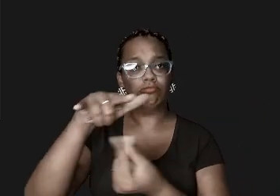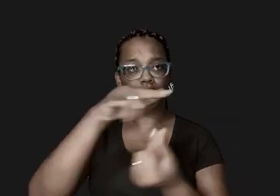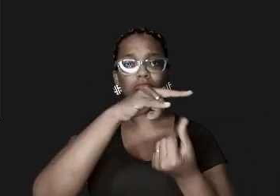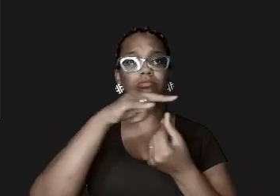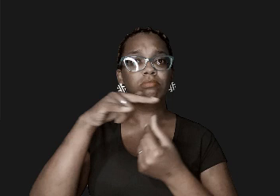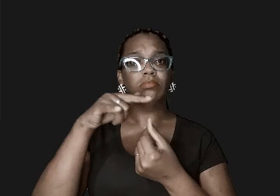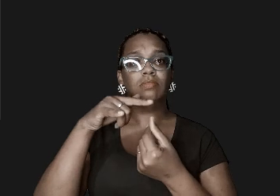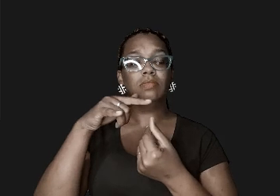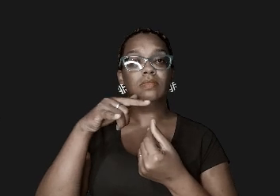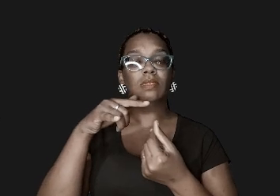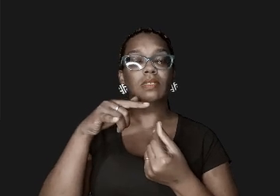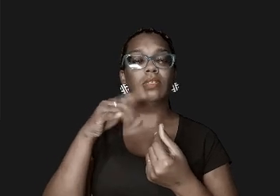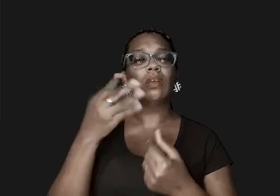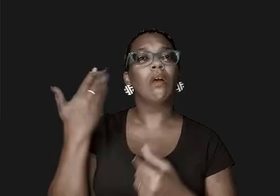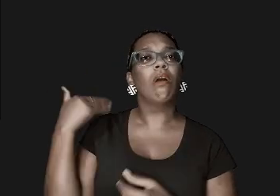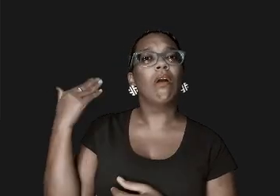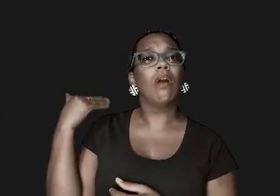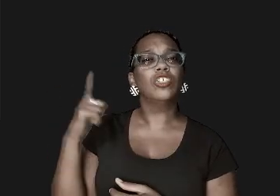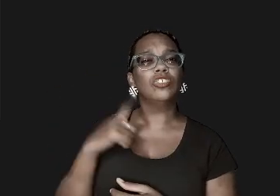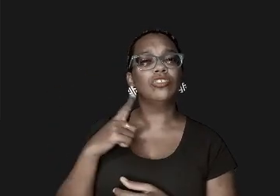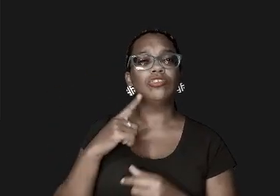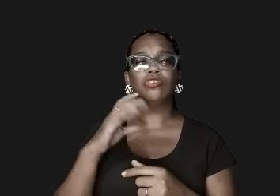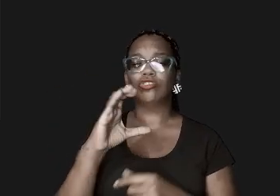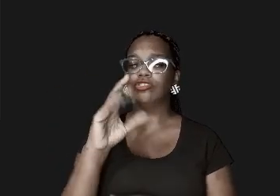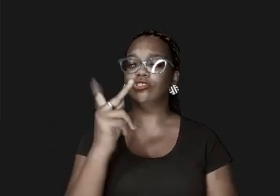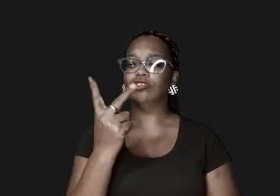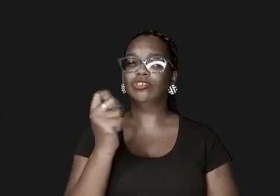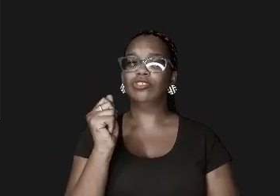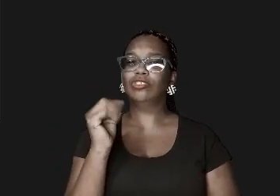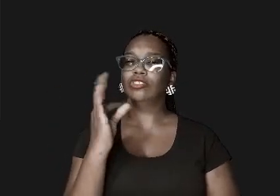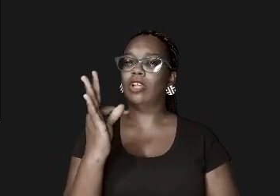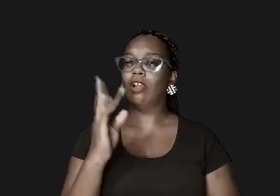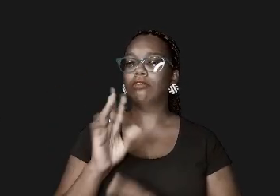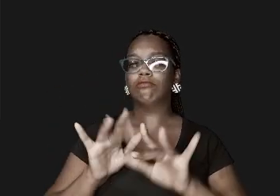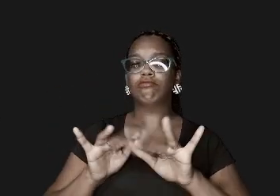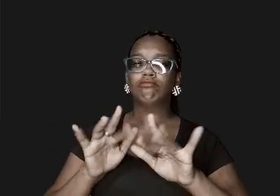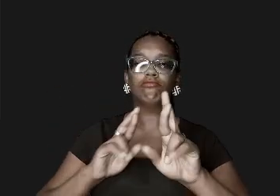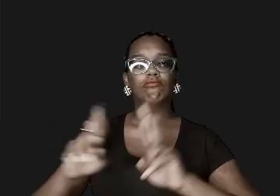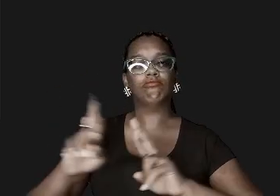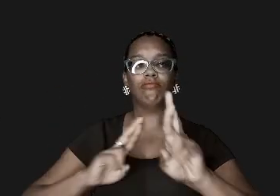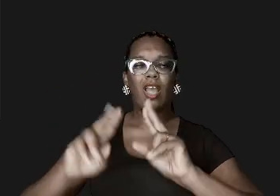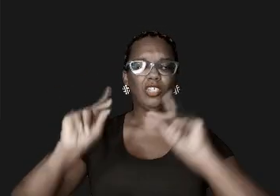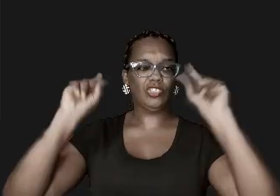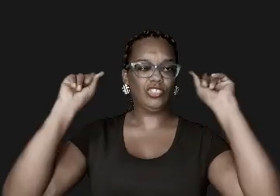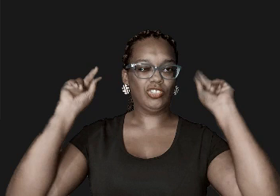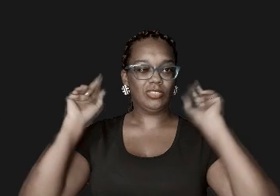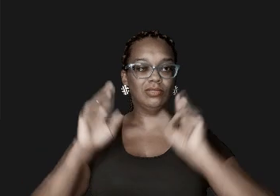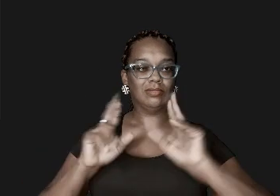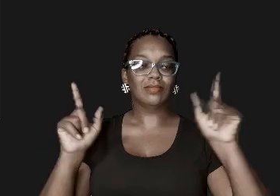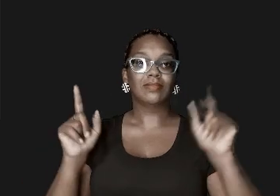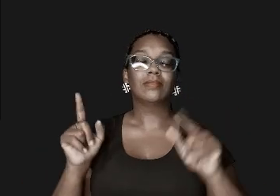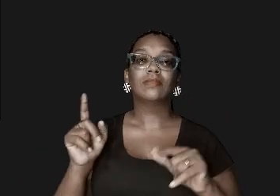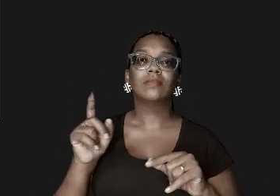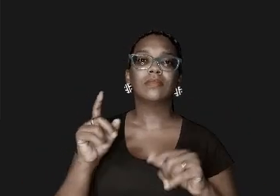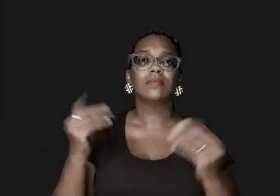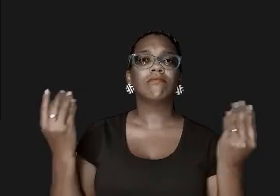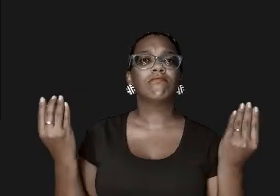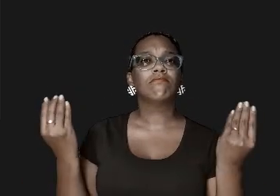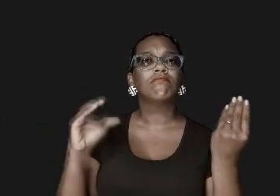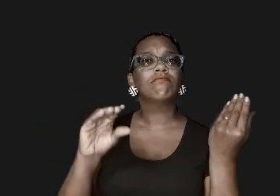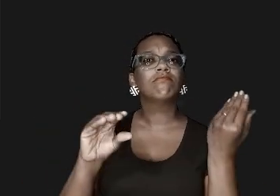olha a internet com uma ditadura de informações pode ser usada manipular preço aqui era um caso em que havia um